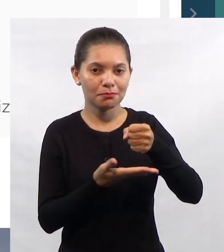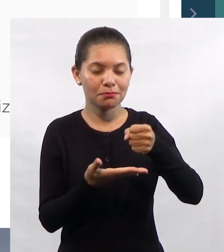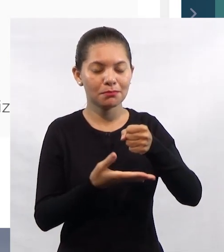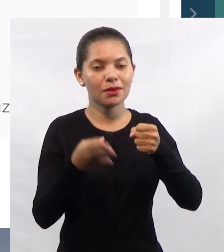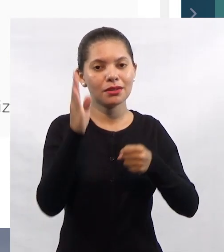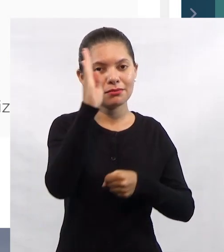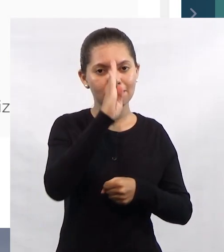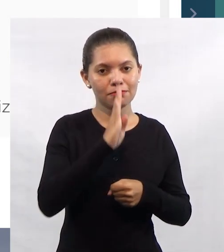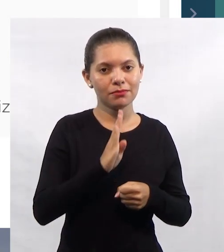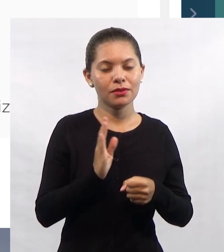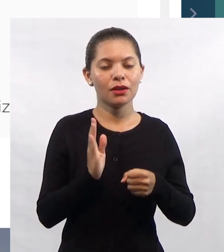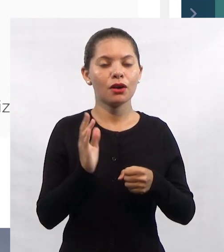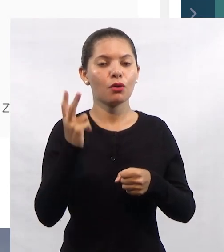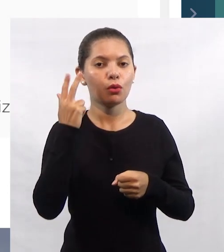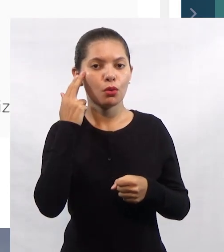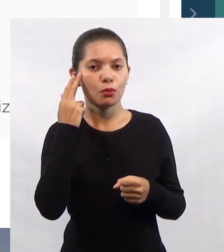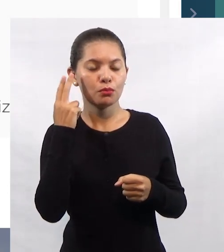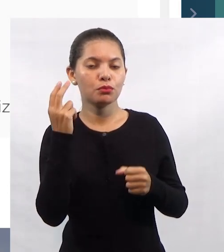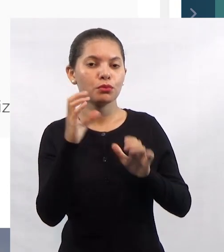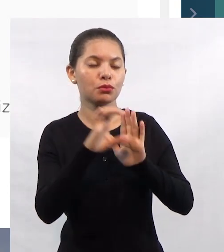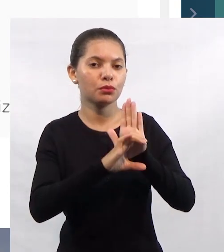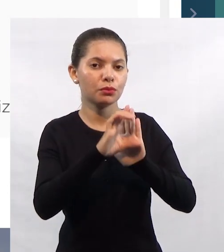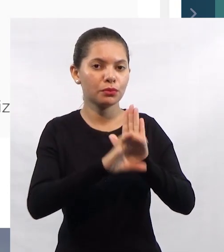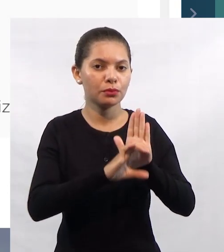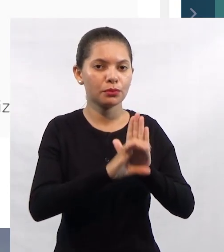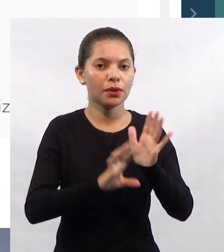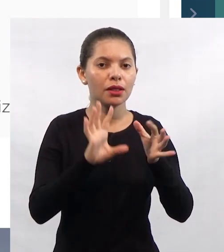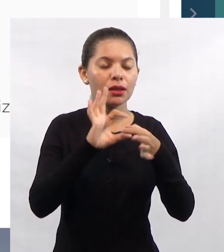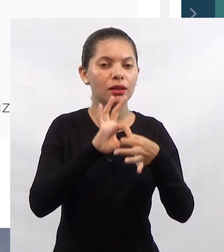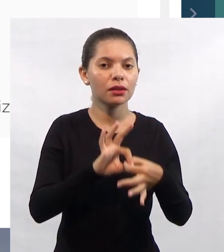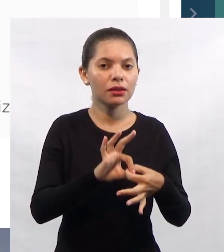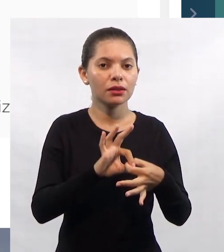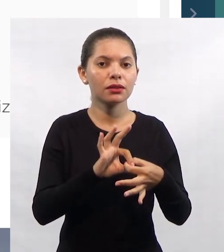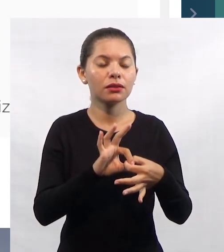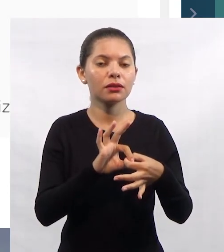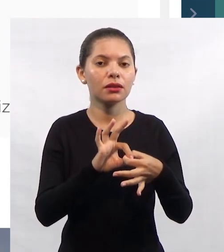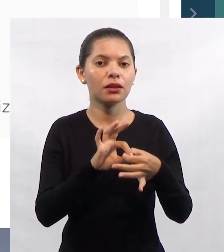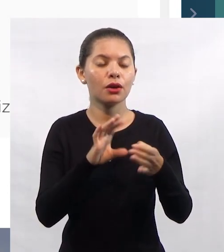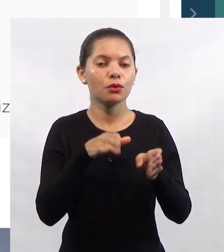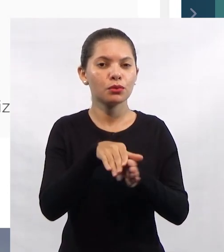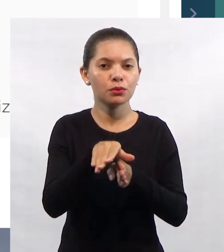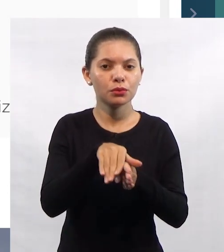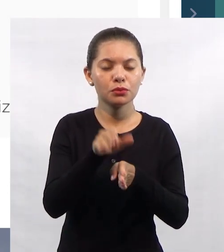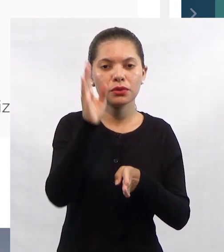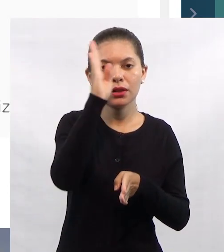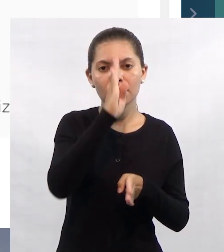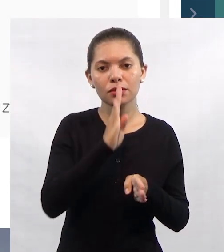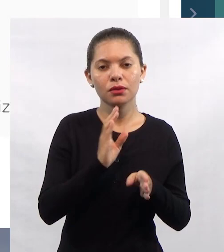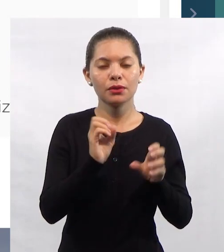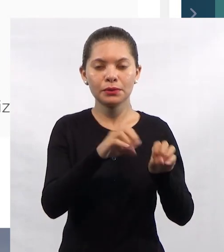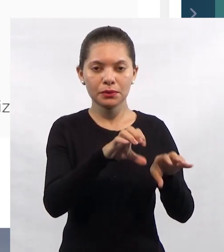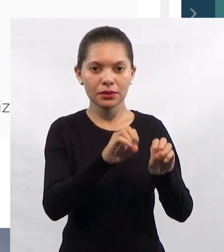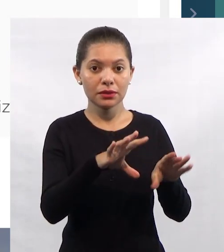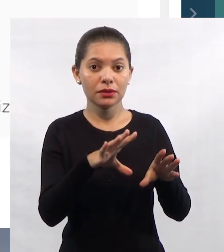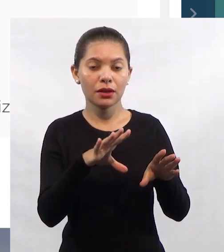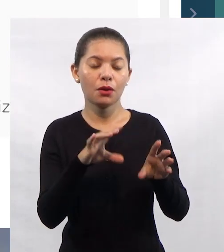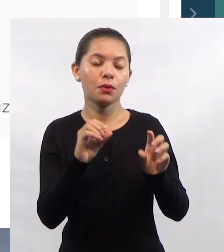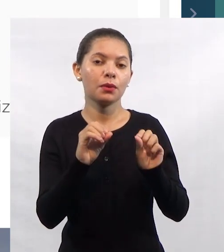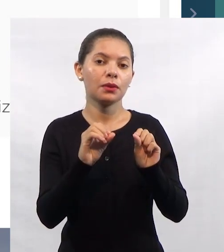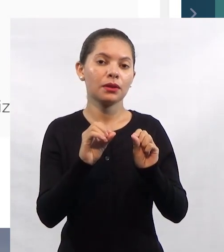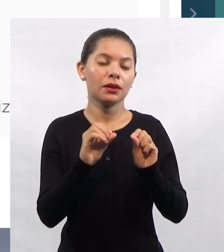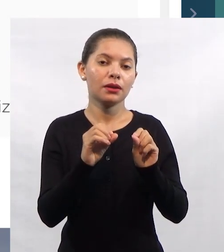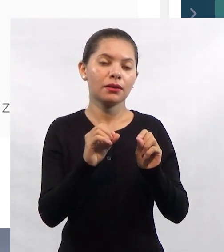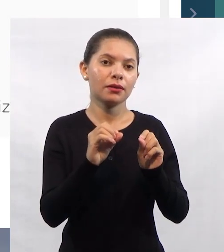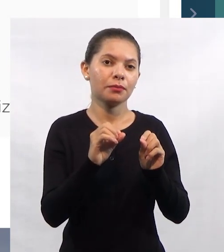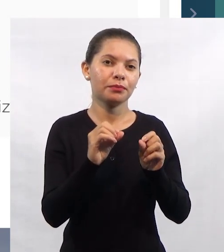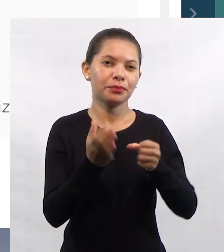Base Nacional Comum Curricular, ela prevê essa conexão, né? O parecer do Conselho Nacional de Educação, da